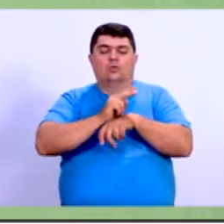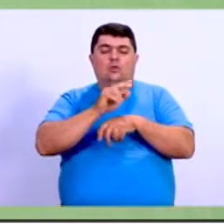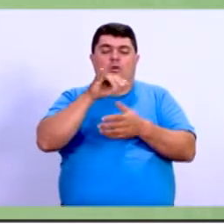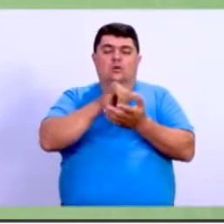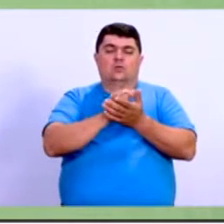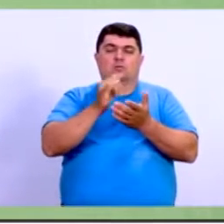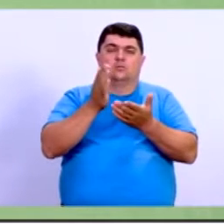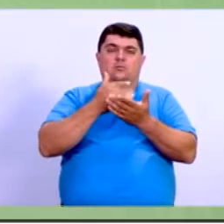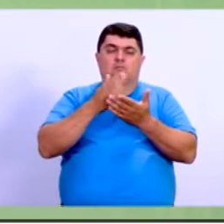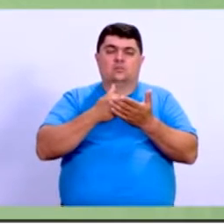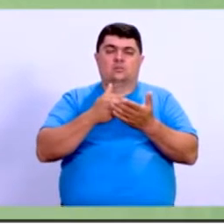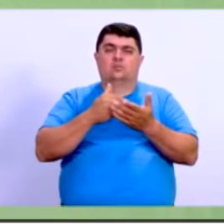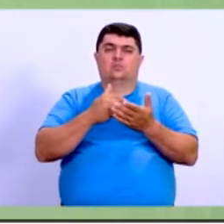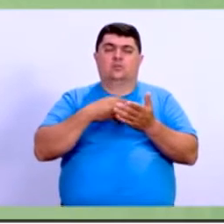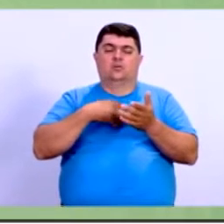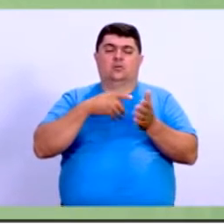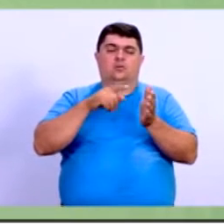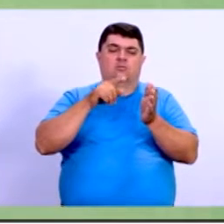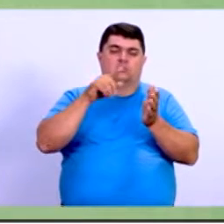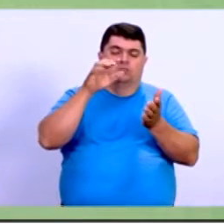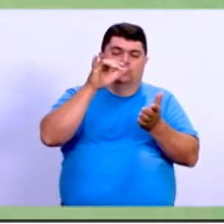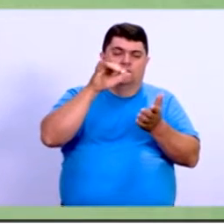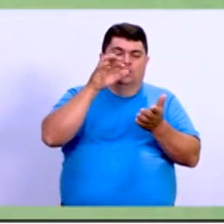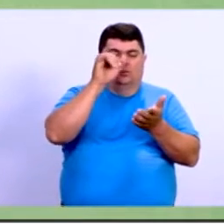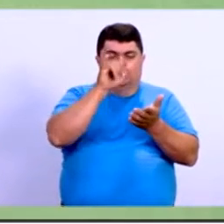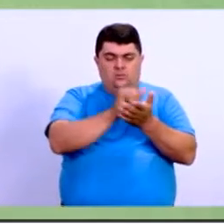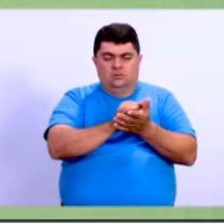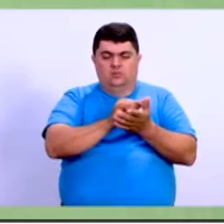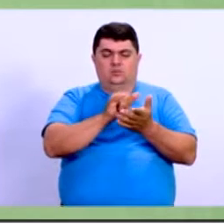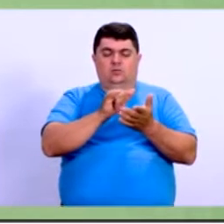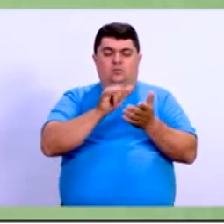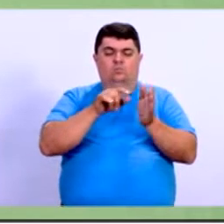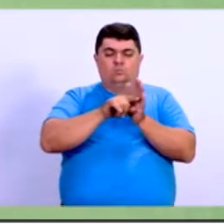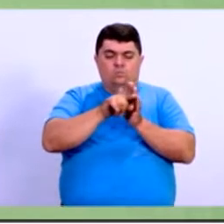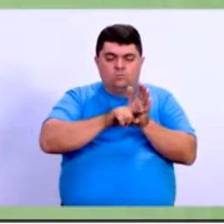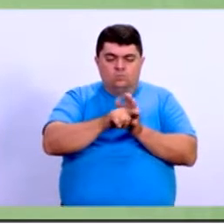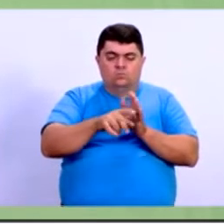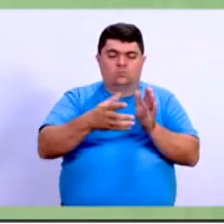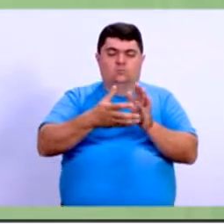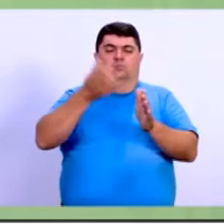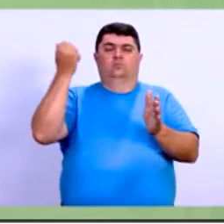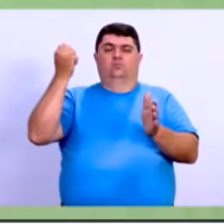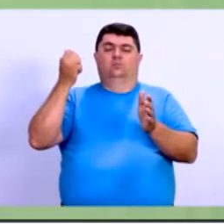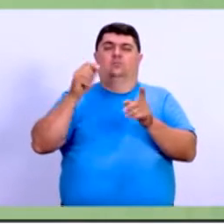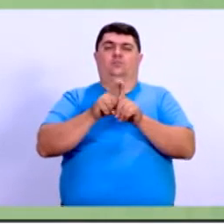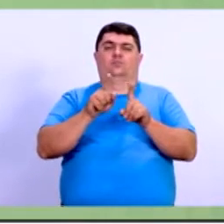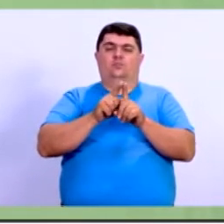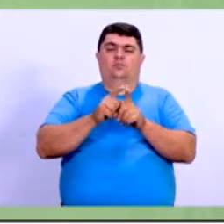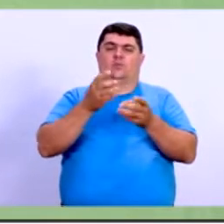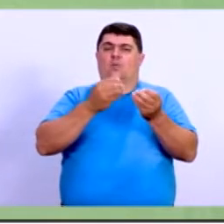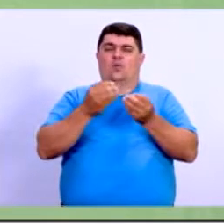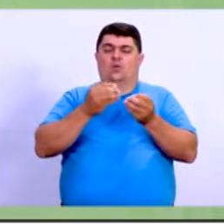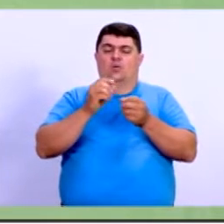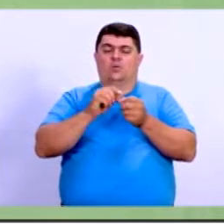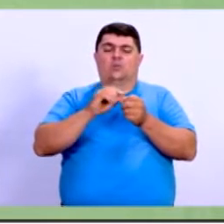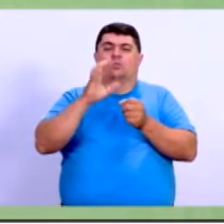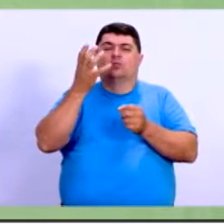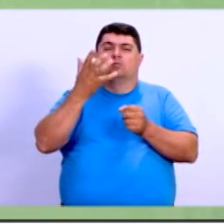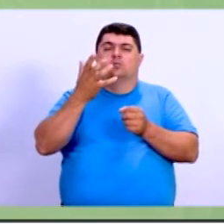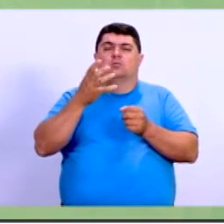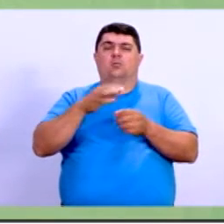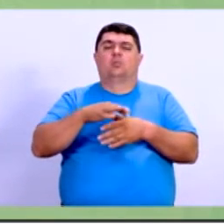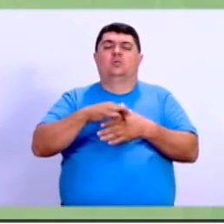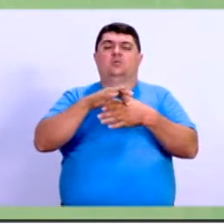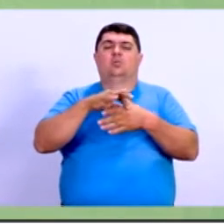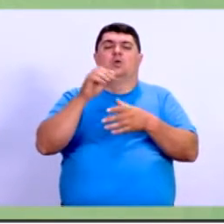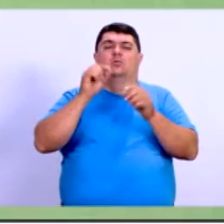uso? Inserir, consultar, alterar, excluir dados. Tá? Quais são os fluxos do sistema? O fluxo principal,